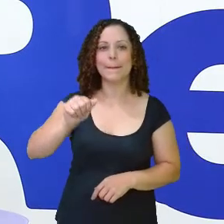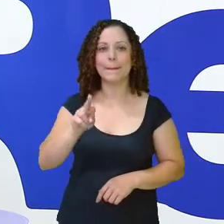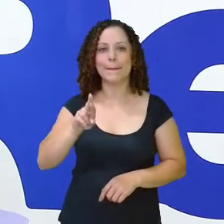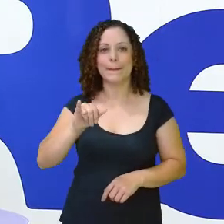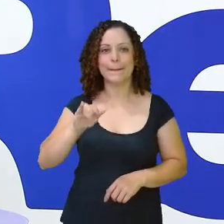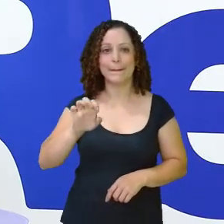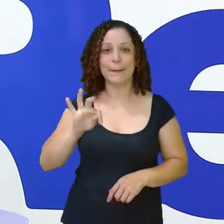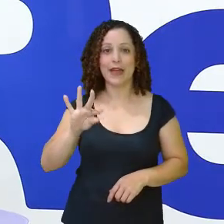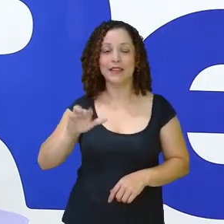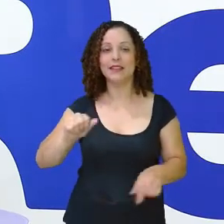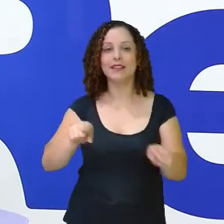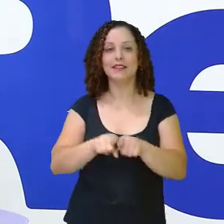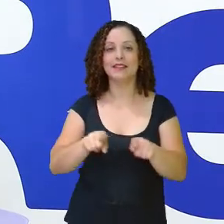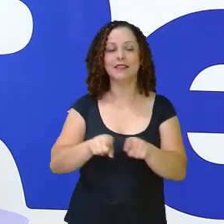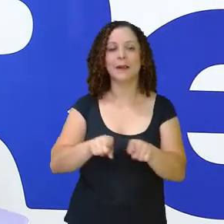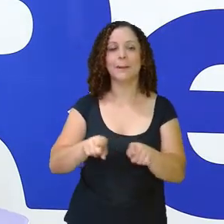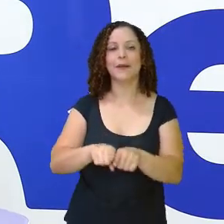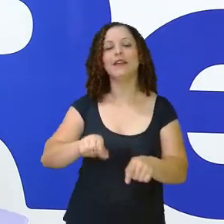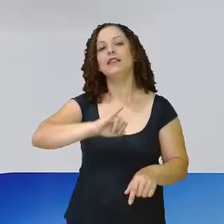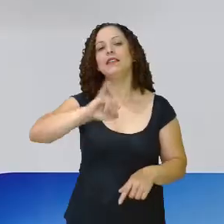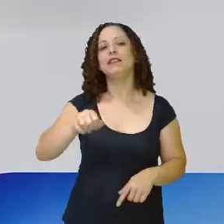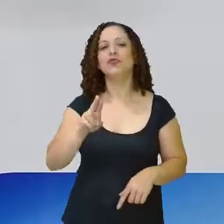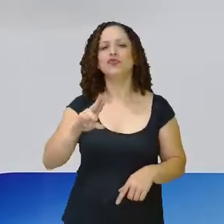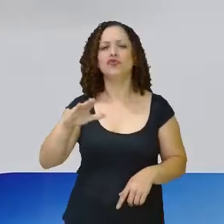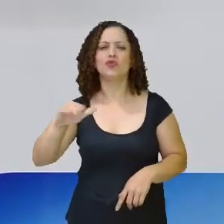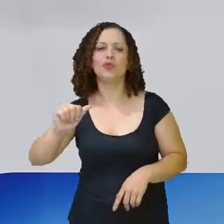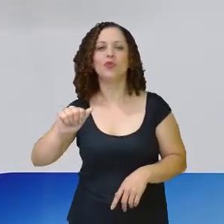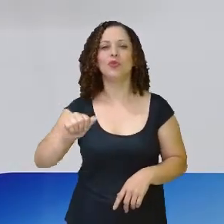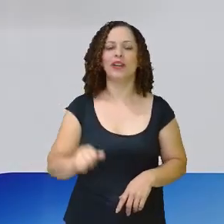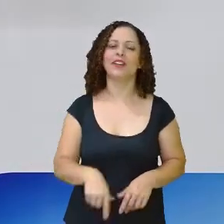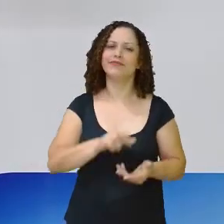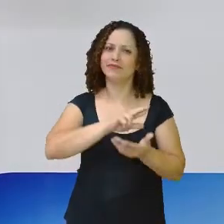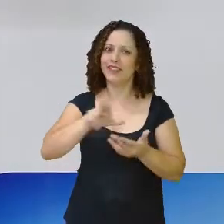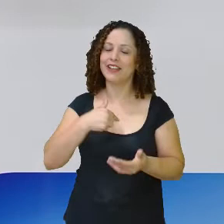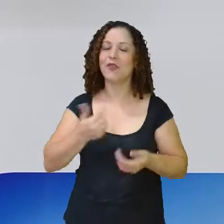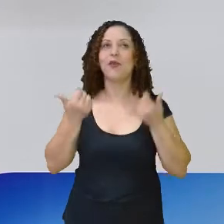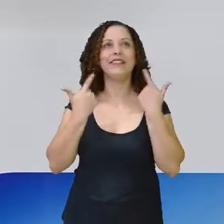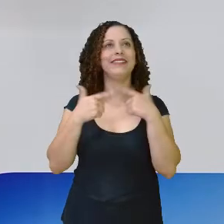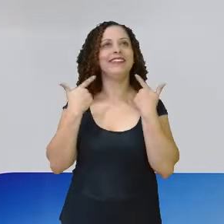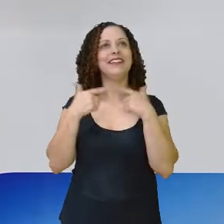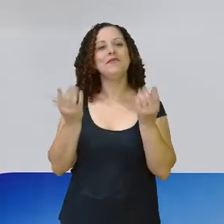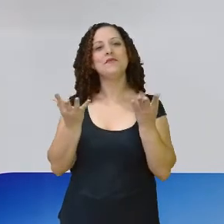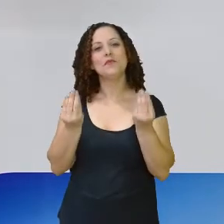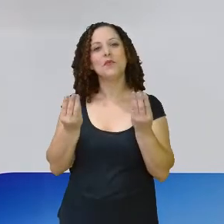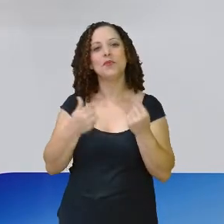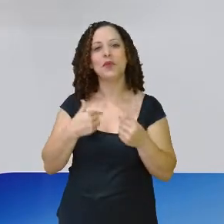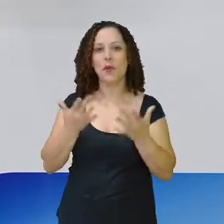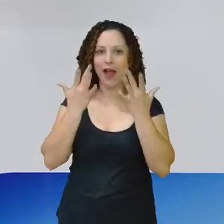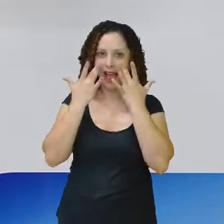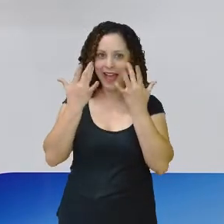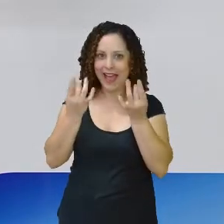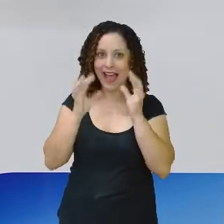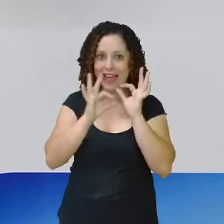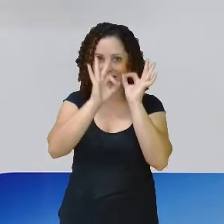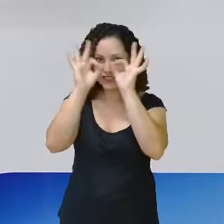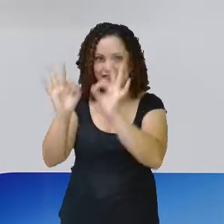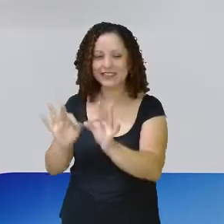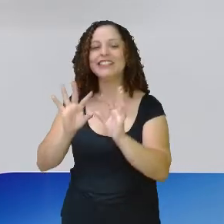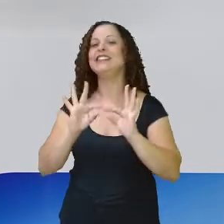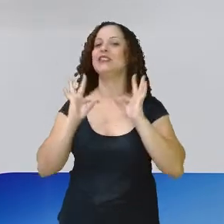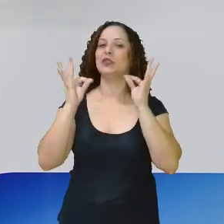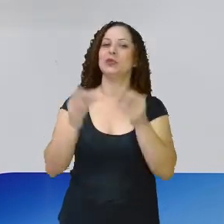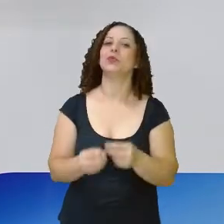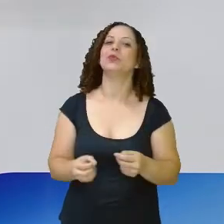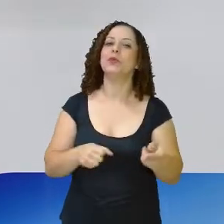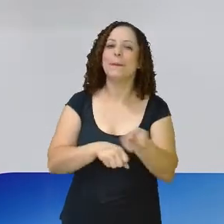foi? E Pâmera. Lembro. E eu ri bastante, que eu assisti ele todinho. Querem ver? Vão